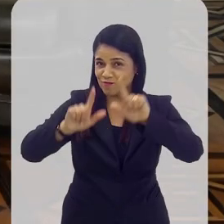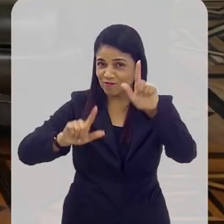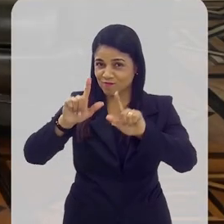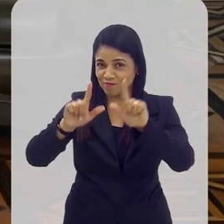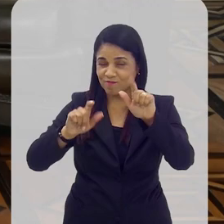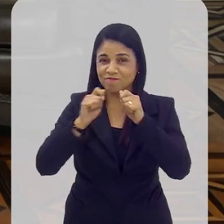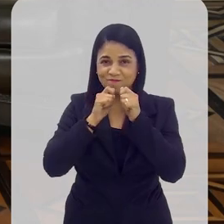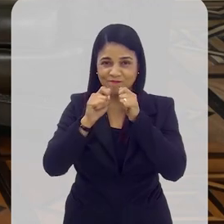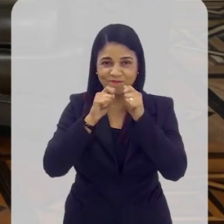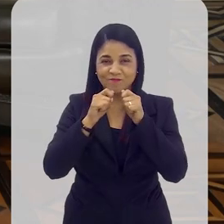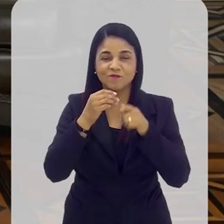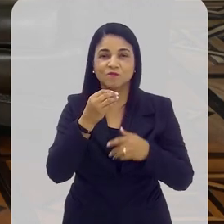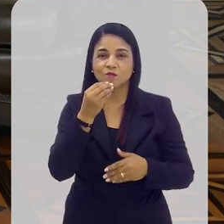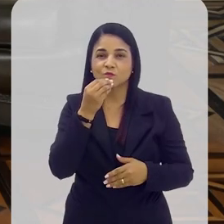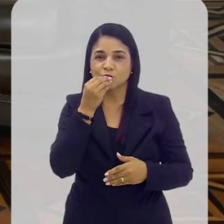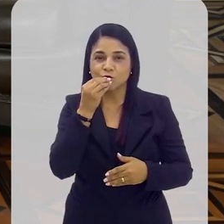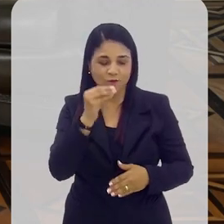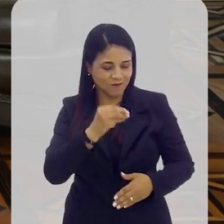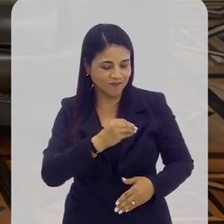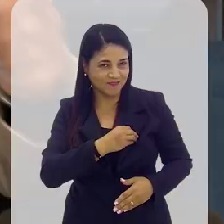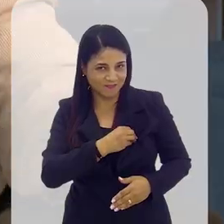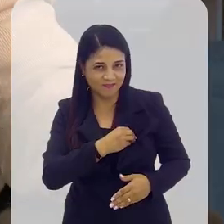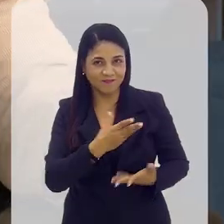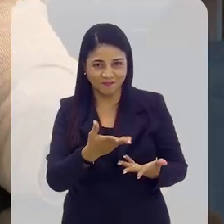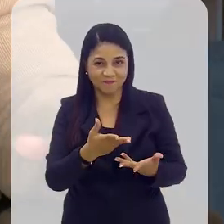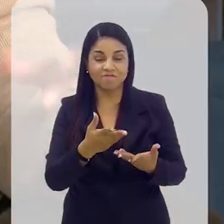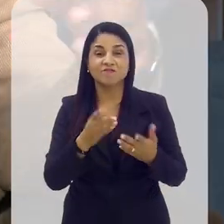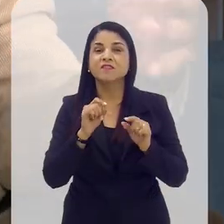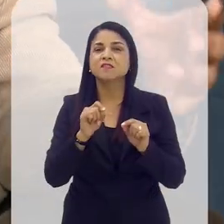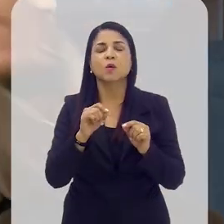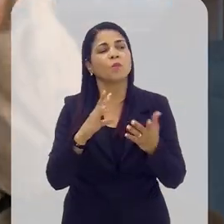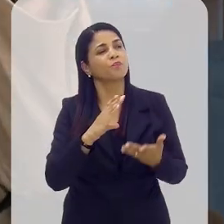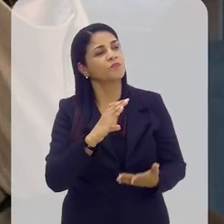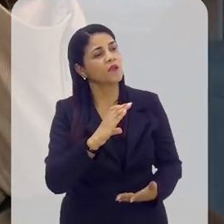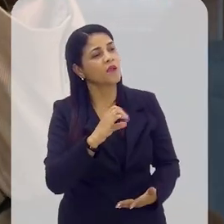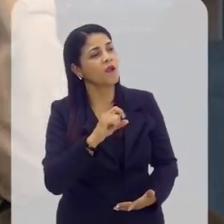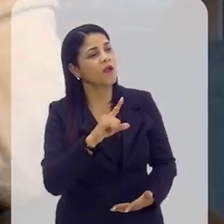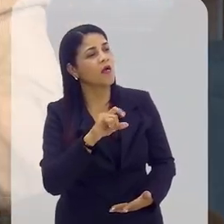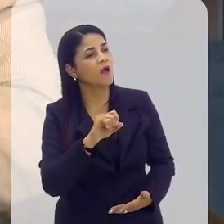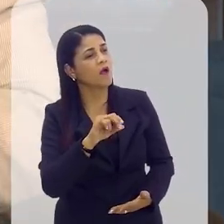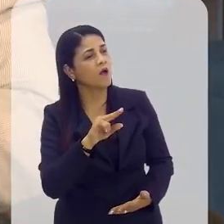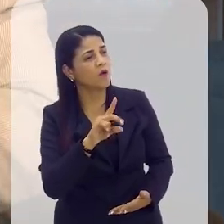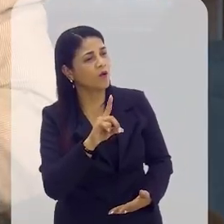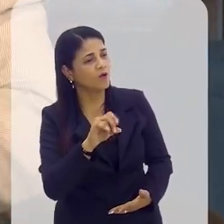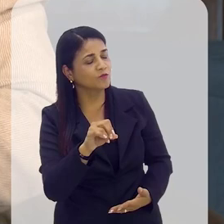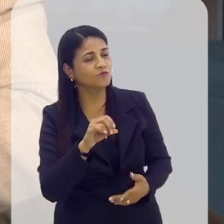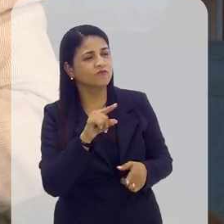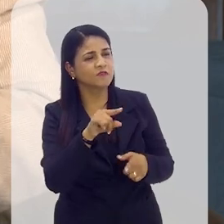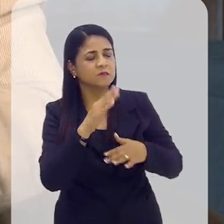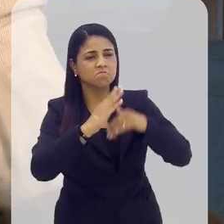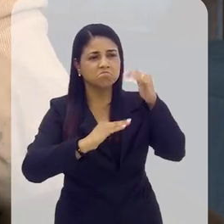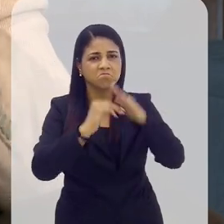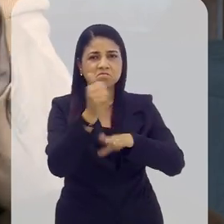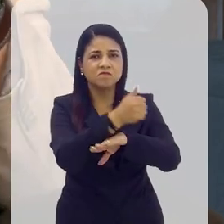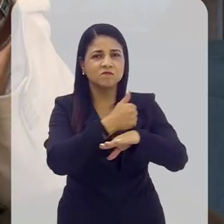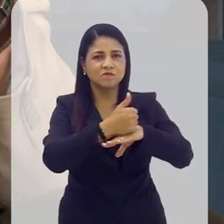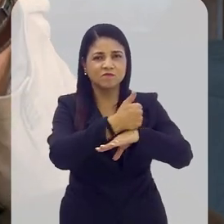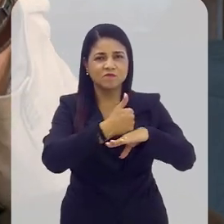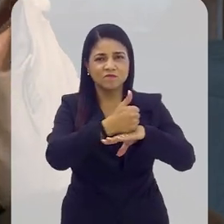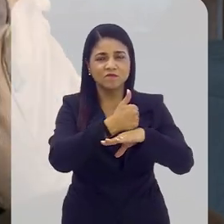aqui no nosso programa. Beijo no coração grande. Claudinho, o que te fez uma vez que você é produtor